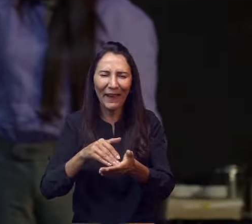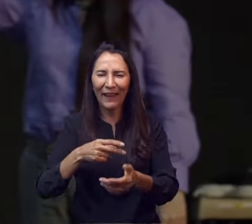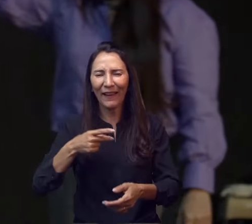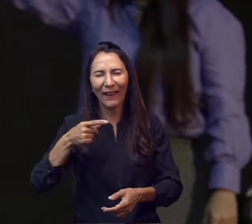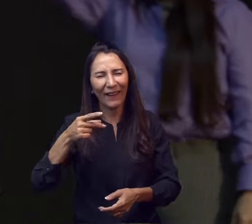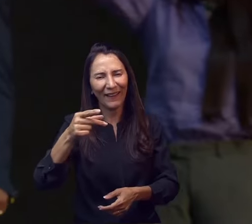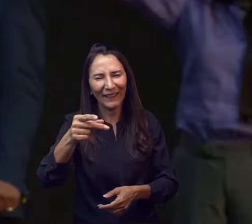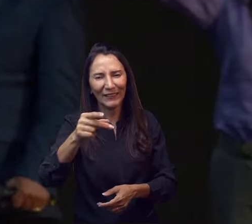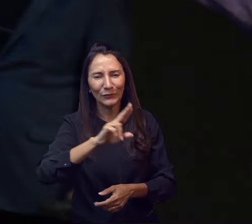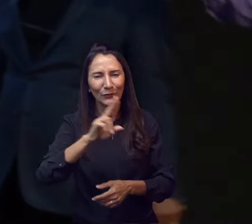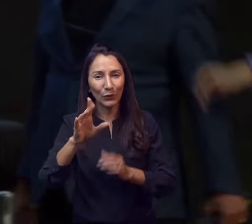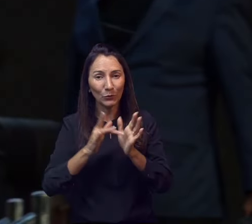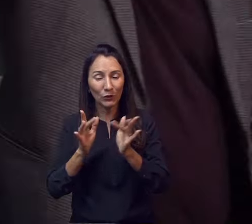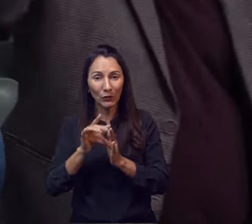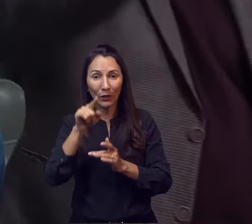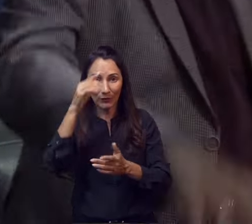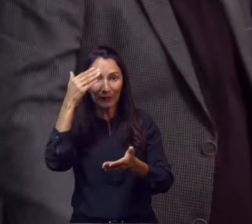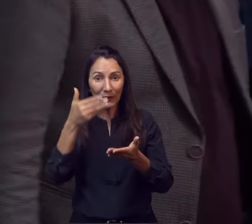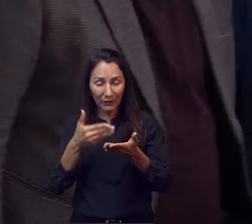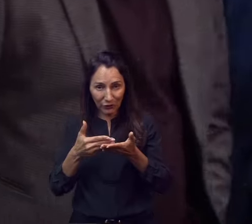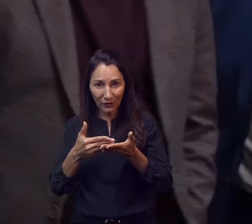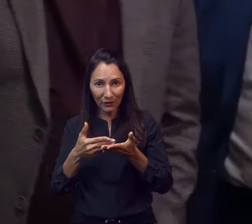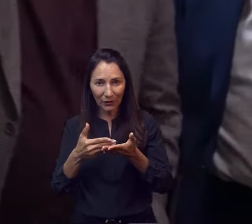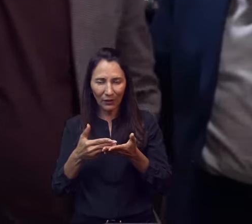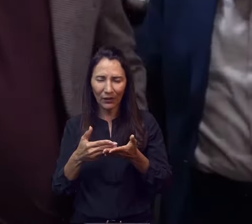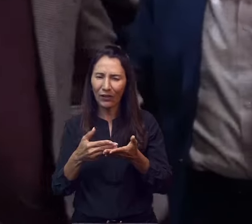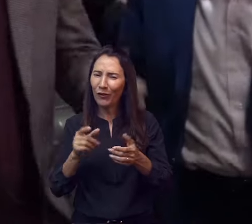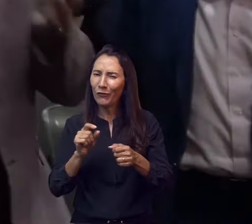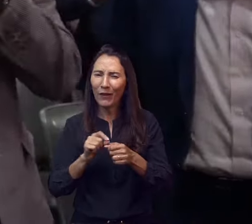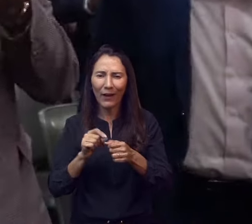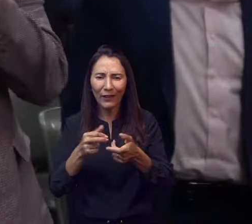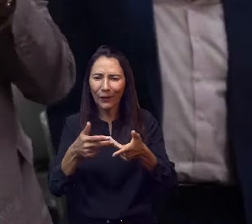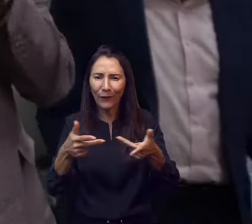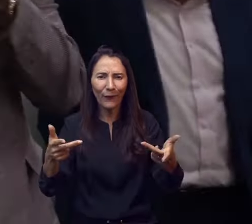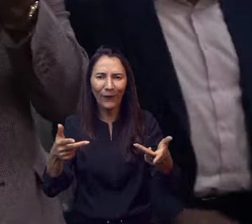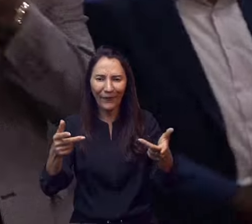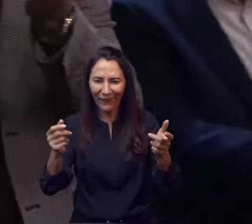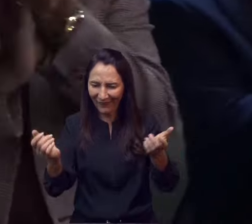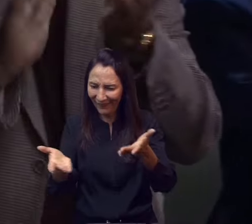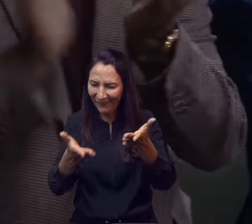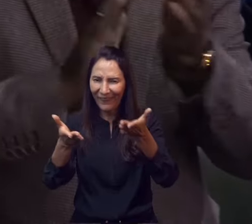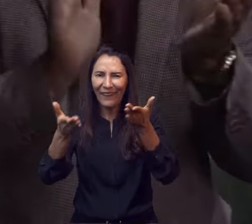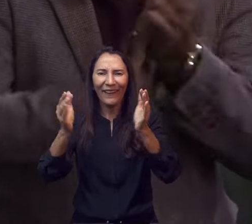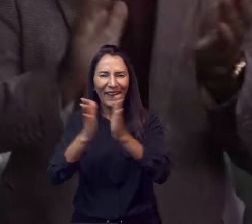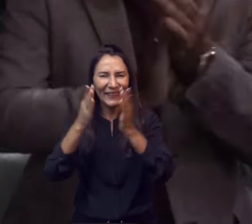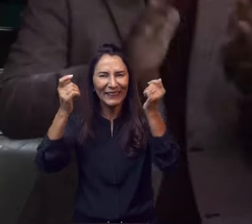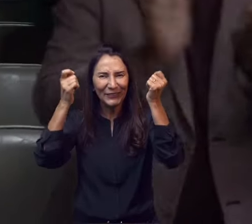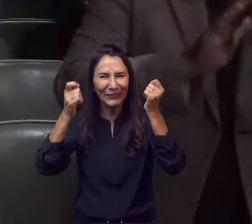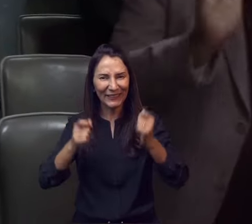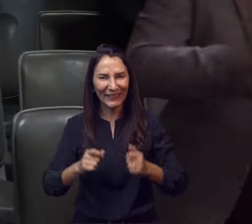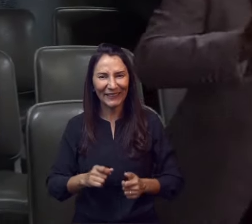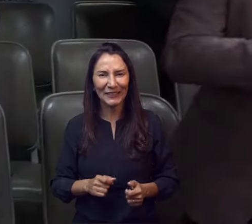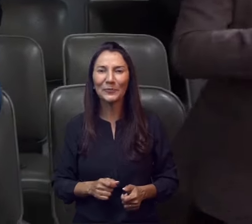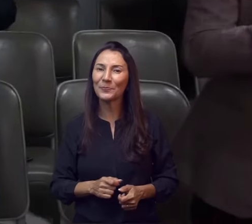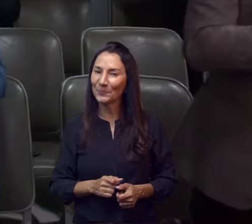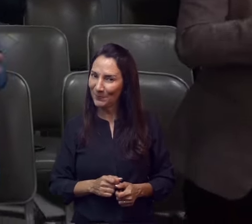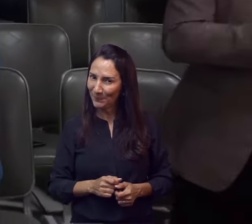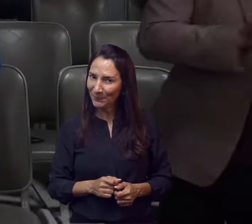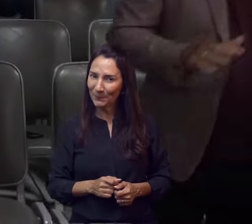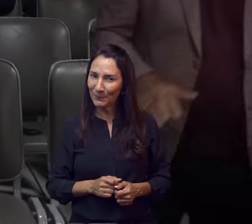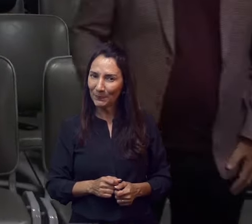se você acredita nisso faz alguma coisa que exalta o nome do senhor e aí ele diz assim